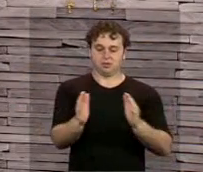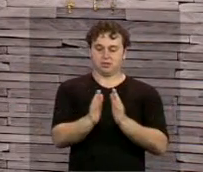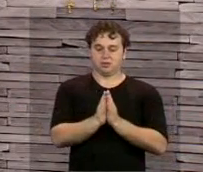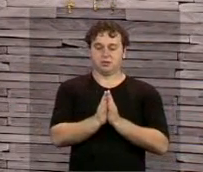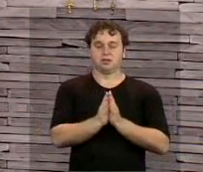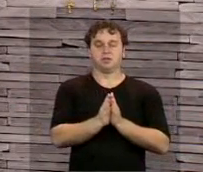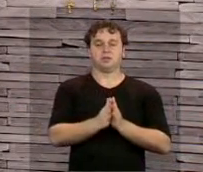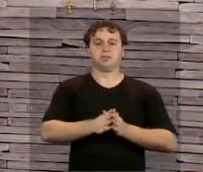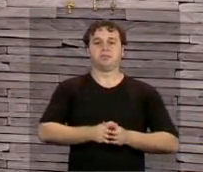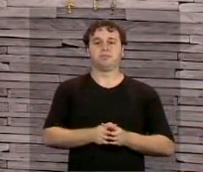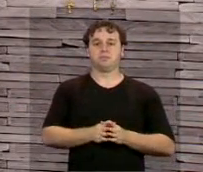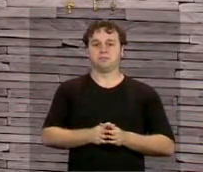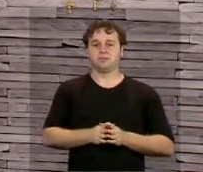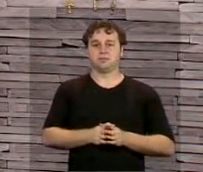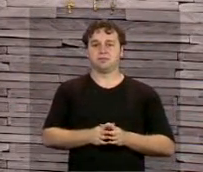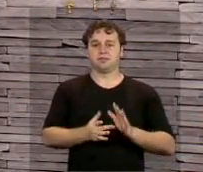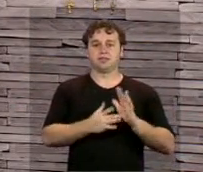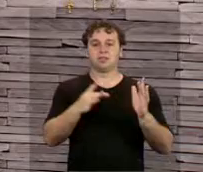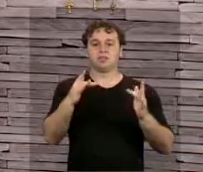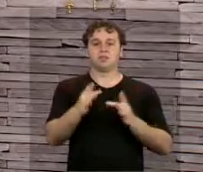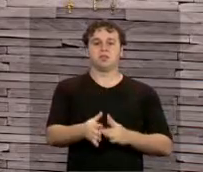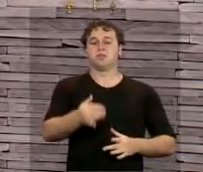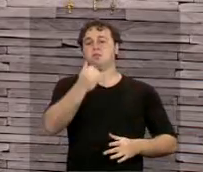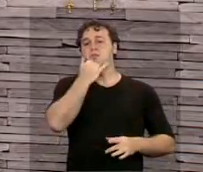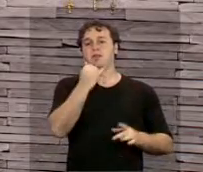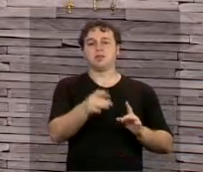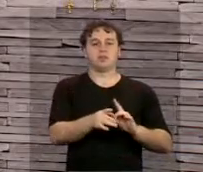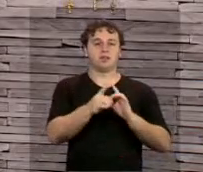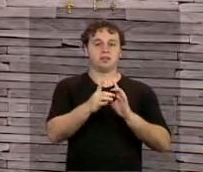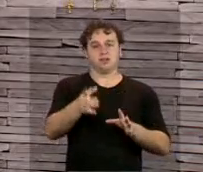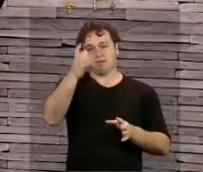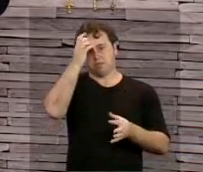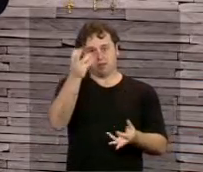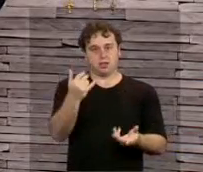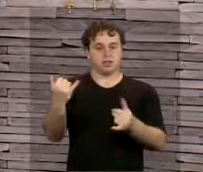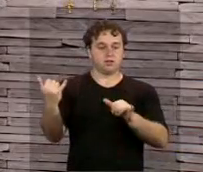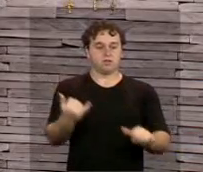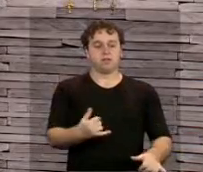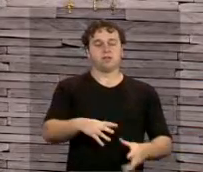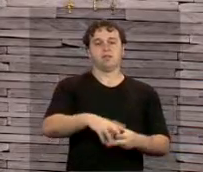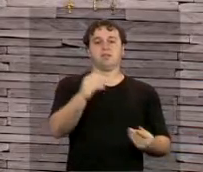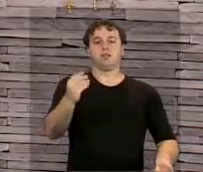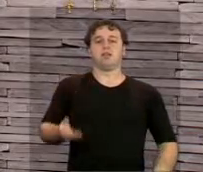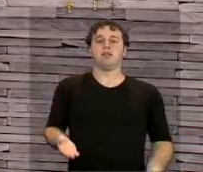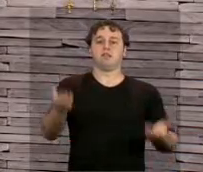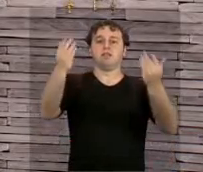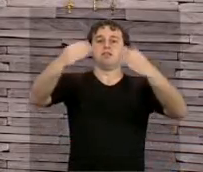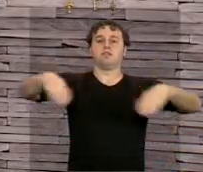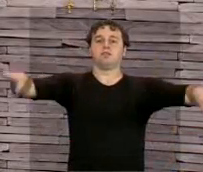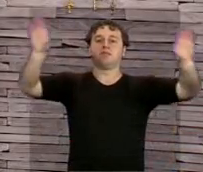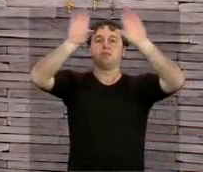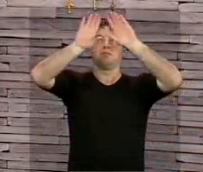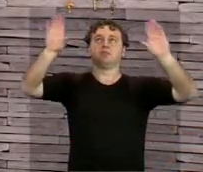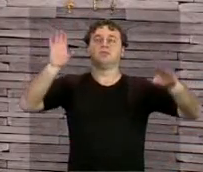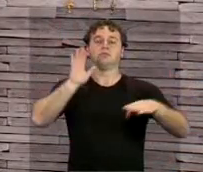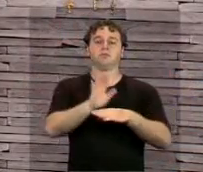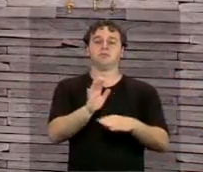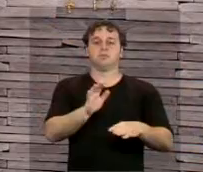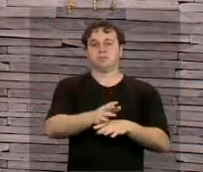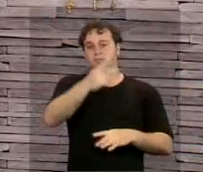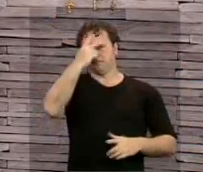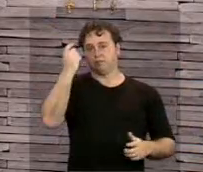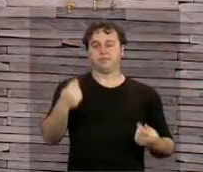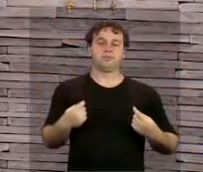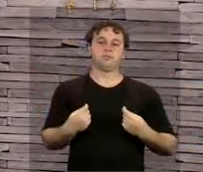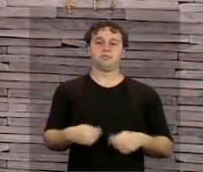por todo o século dos séculos. Amém. Ó meu Jesus, perdoai-nos, livrai-nos do fogo do inferno, levai as almas todas para